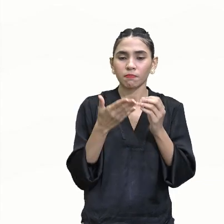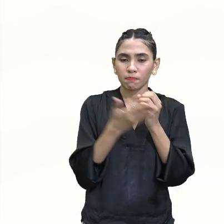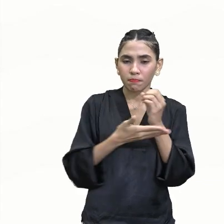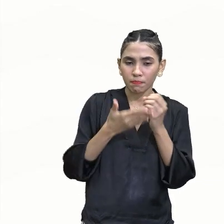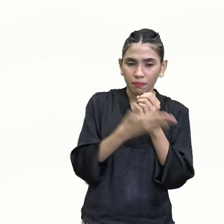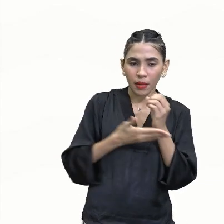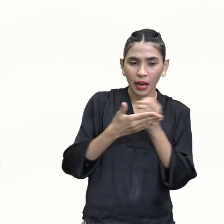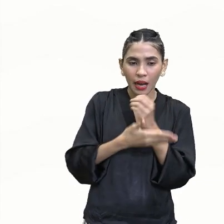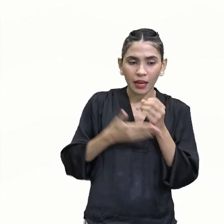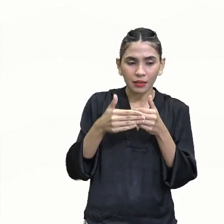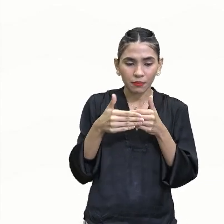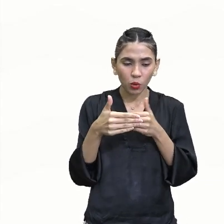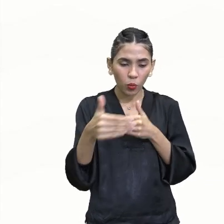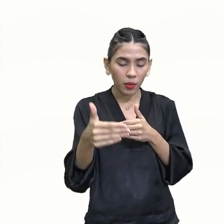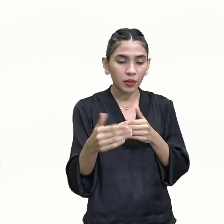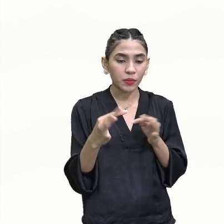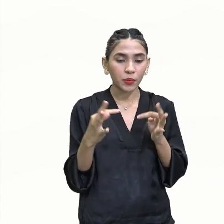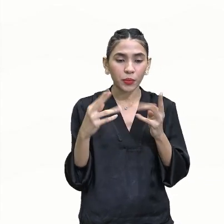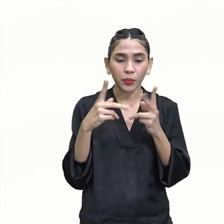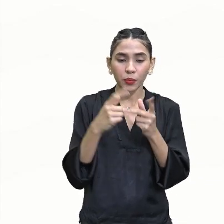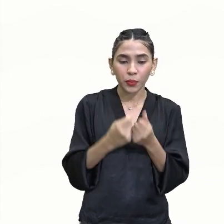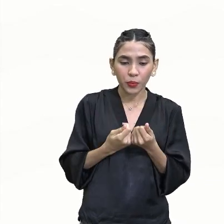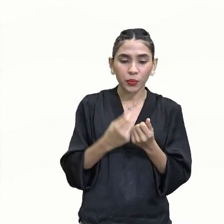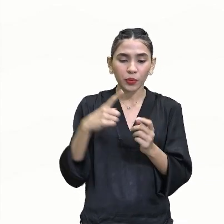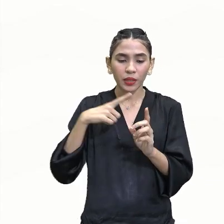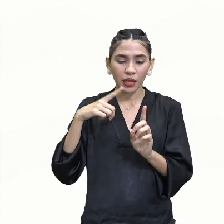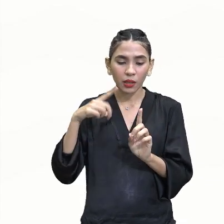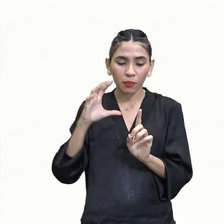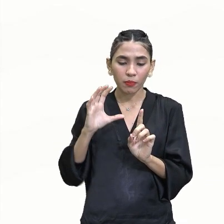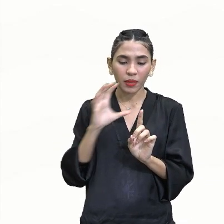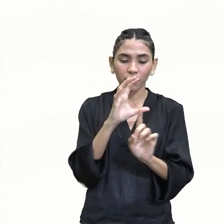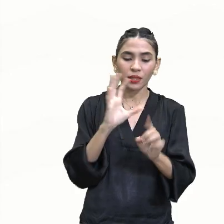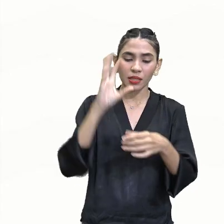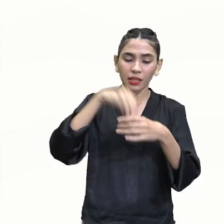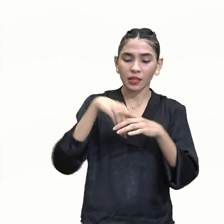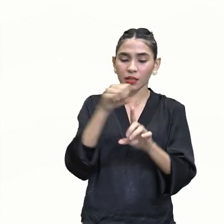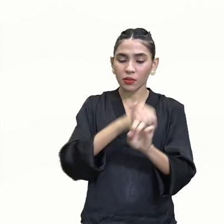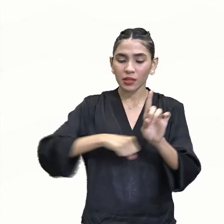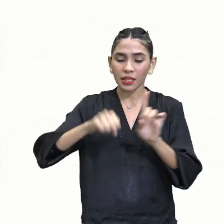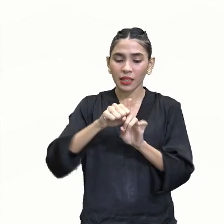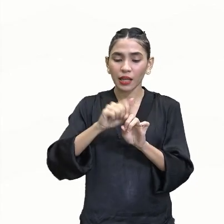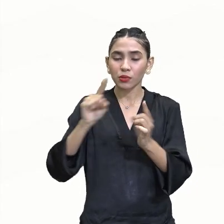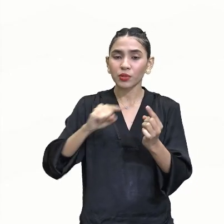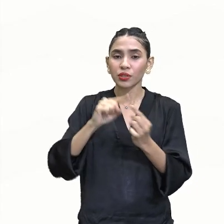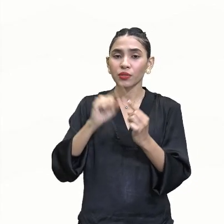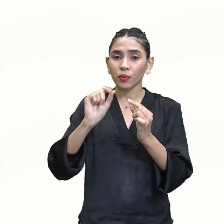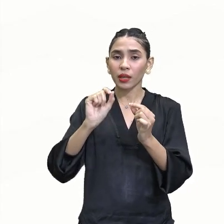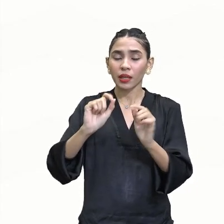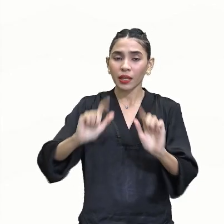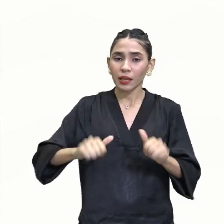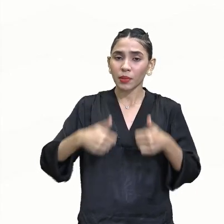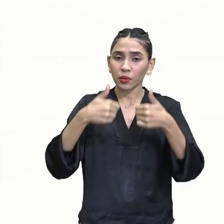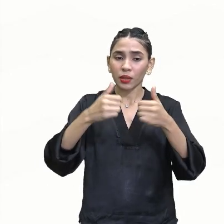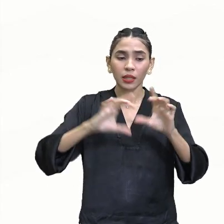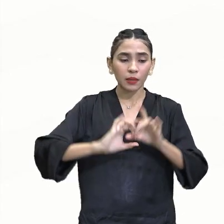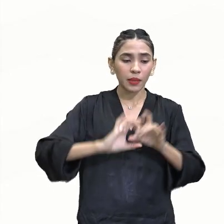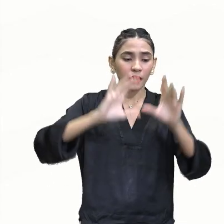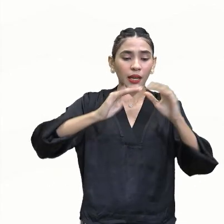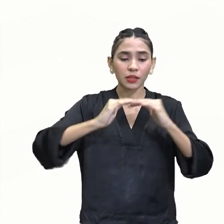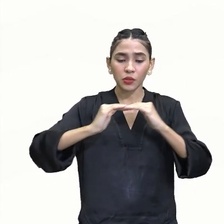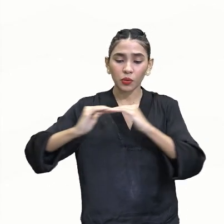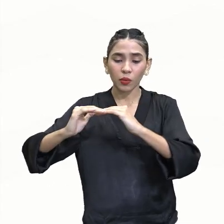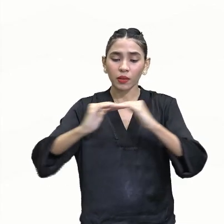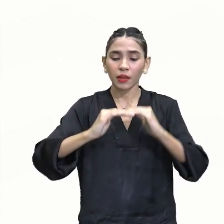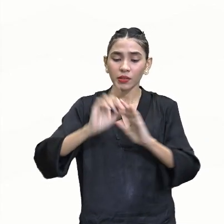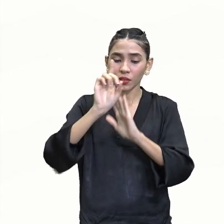da globalização, tudo isso cause na sociedade a melhoria, tanto no sentido da liberdade, da igualdade